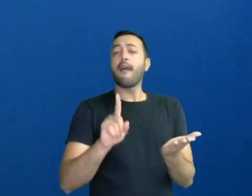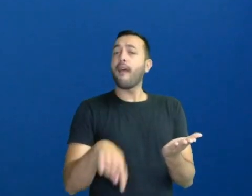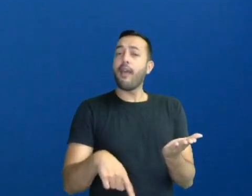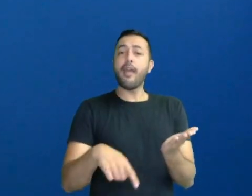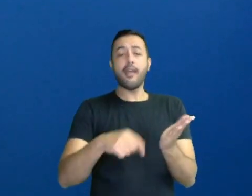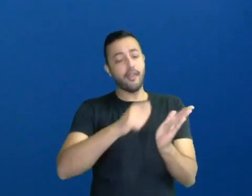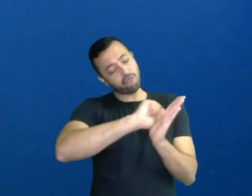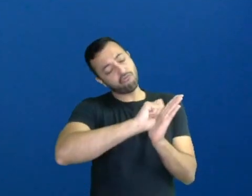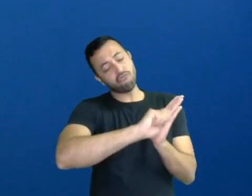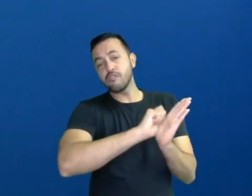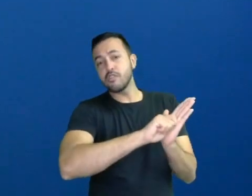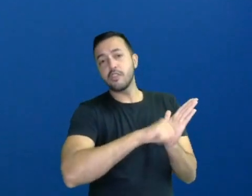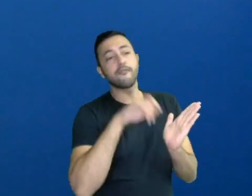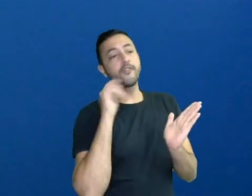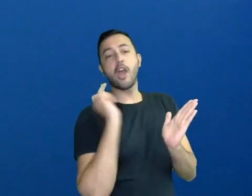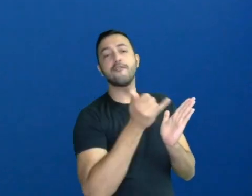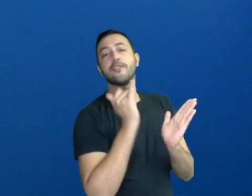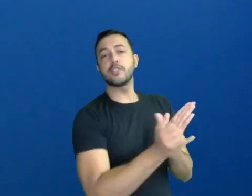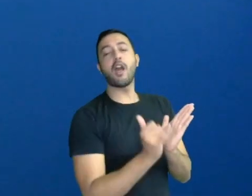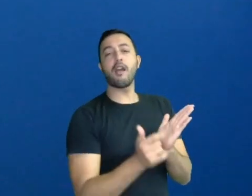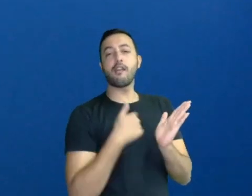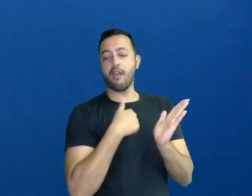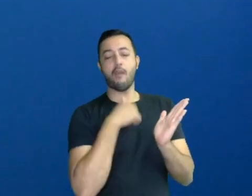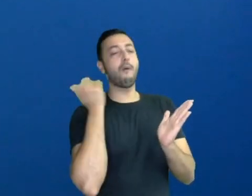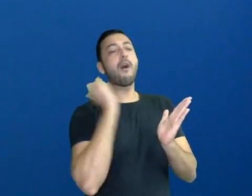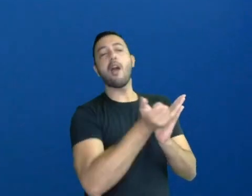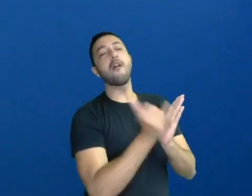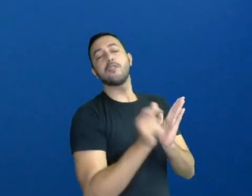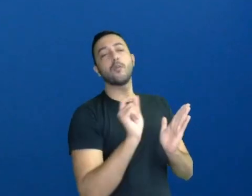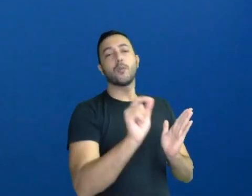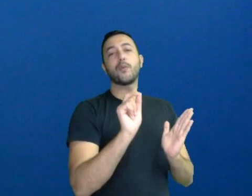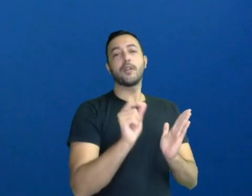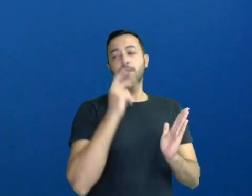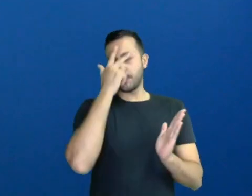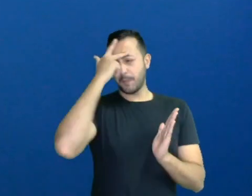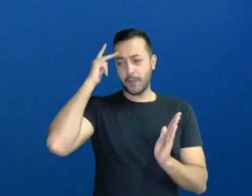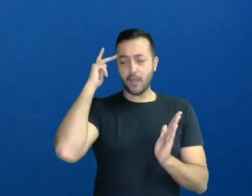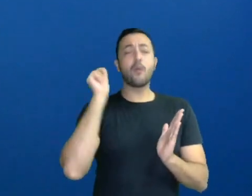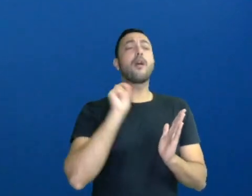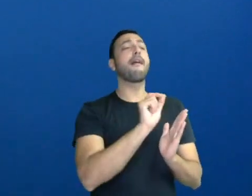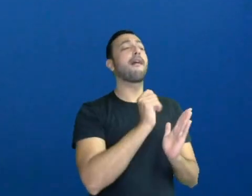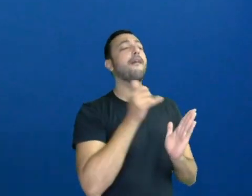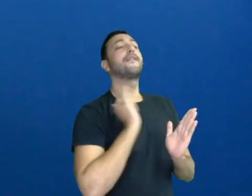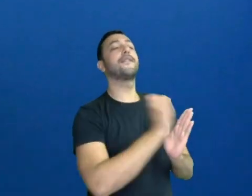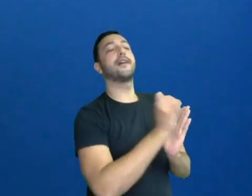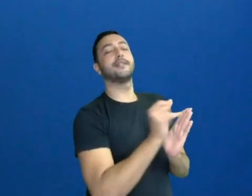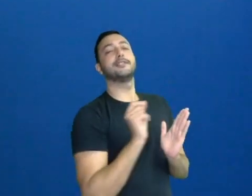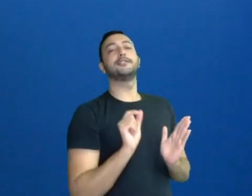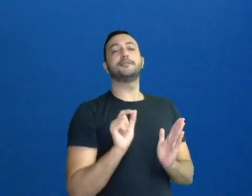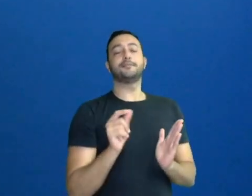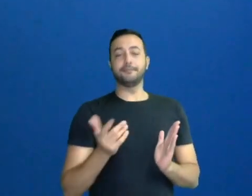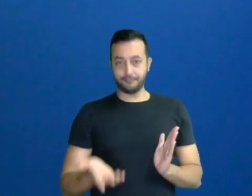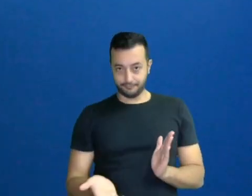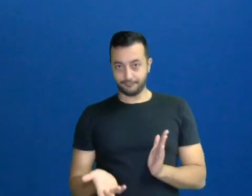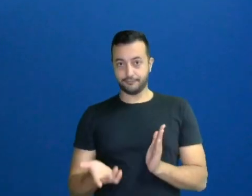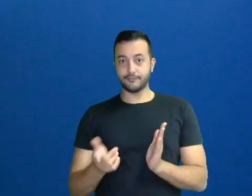do que a mensagem não é o que que eu quero dizer aquela outra pessoa então é uma mensagem